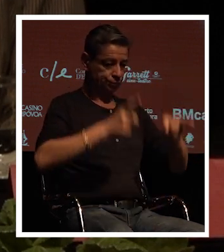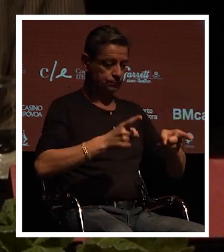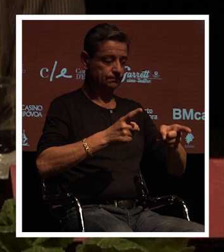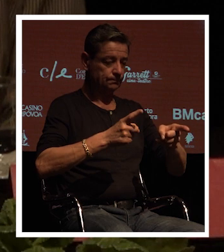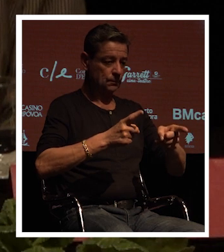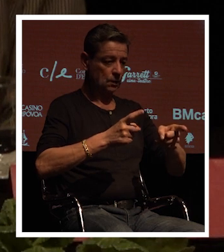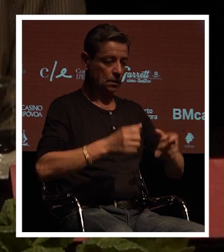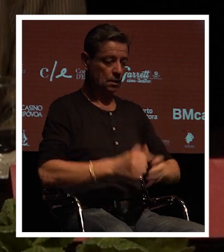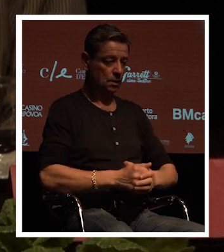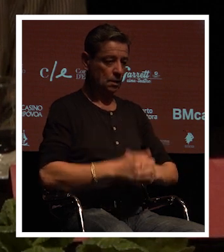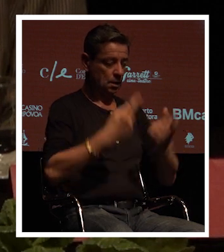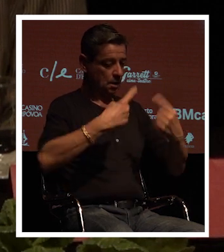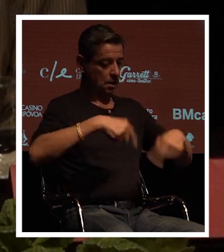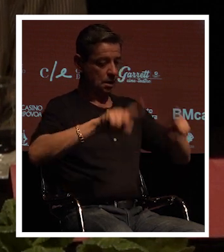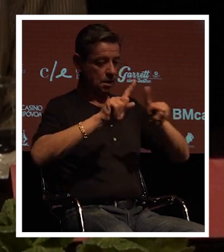início